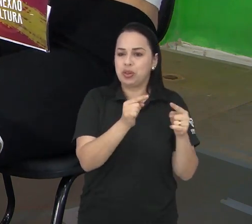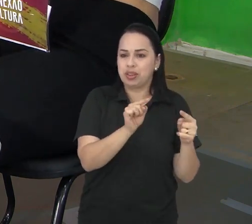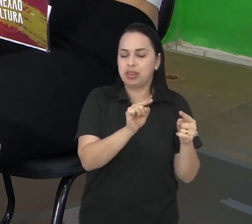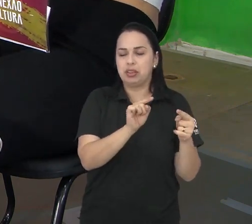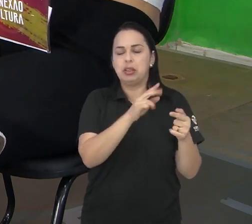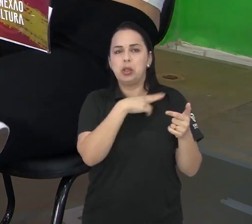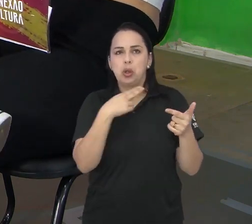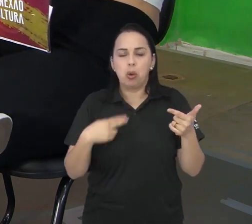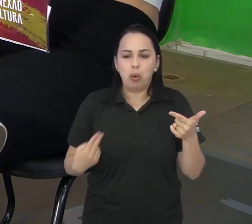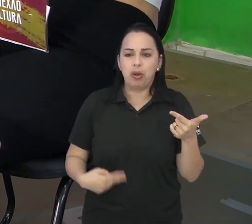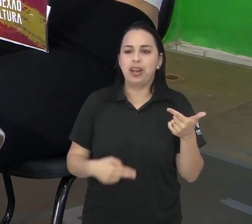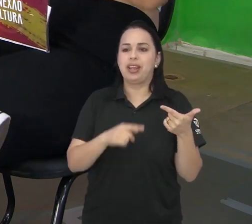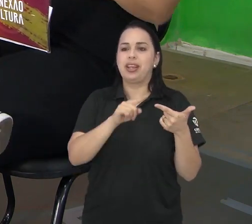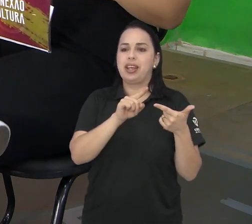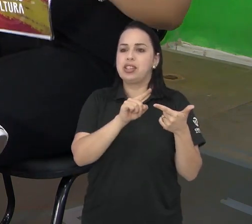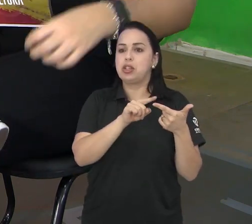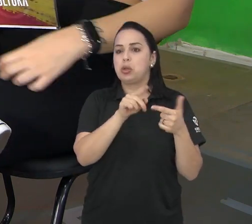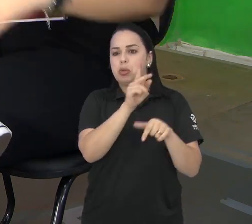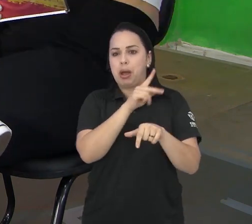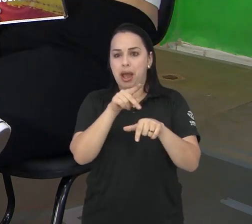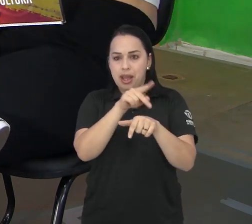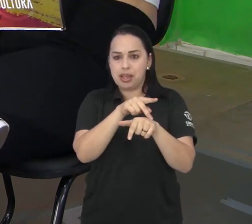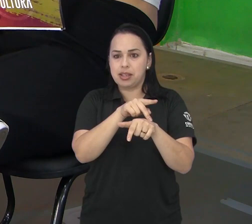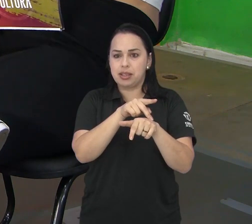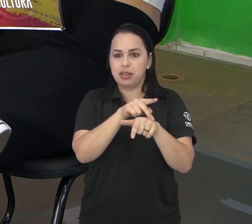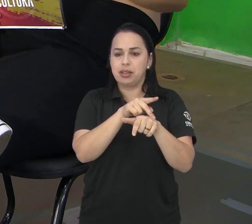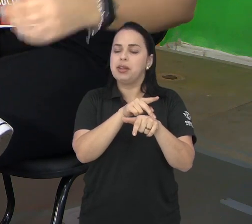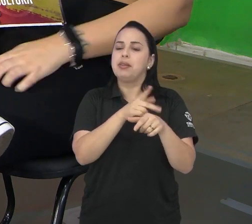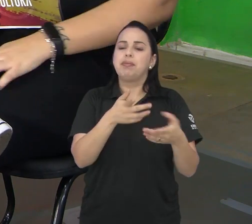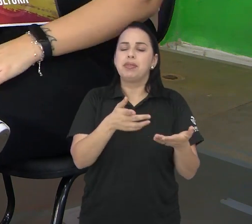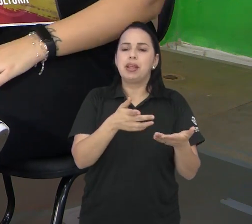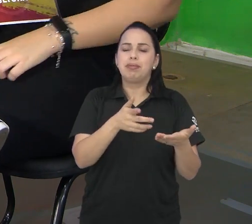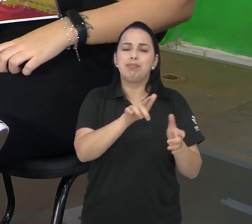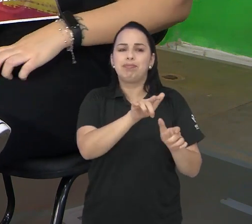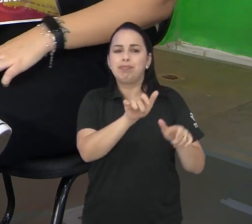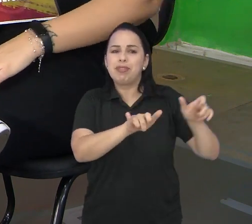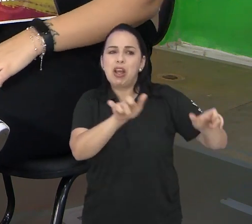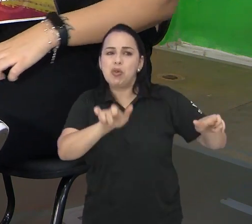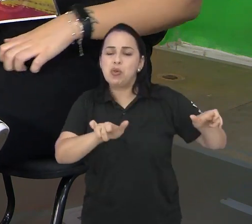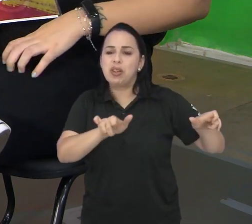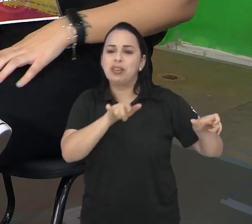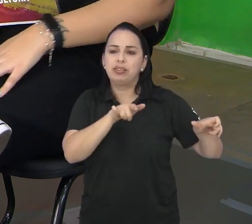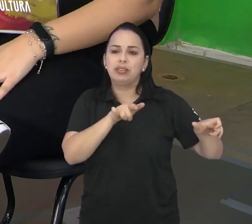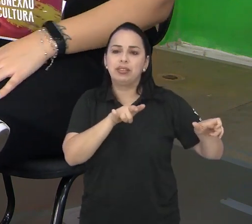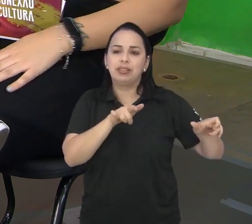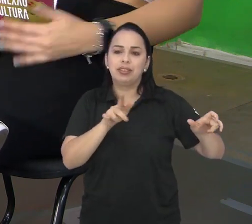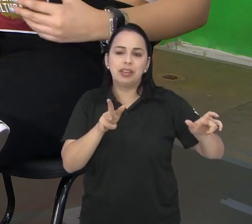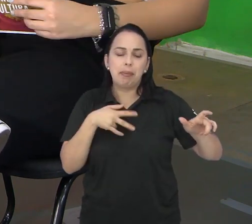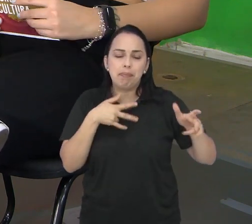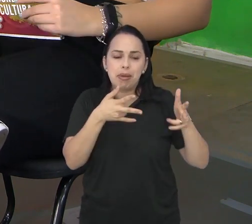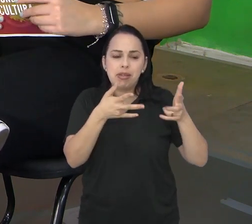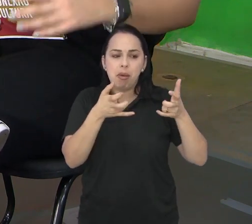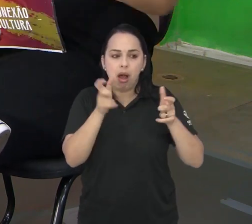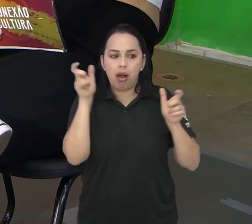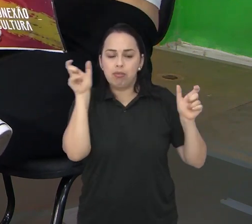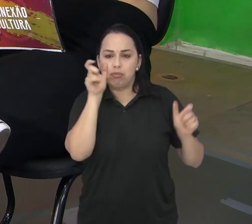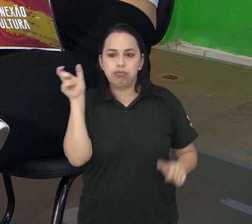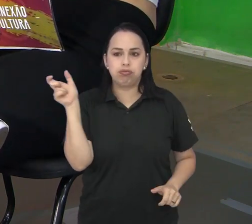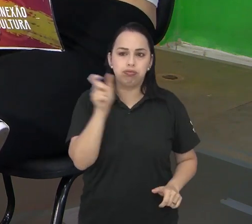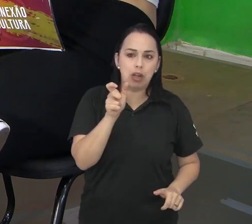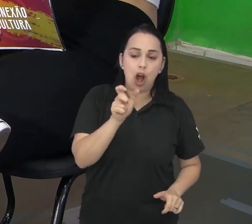tanto noruegueses quanto desses outros países, do Projeto Move e fora, alguma coisa te chamou a atenção? Ou